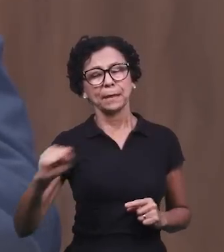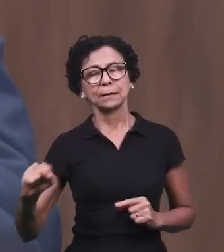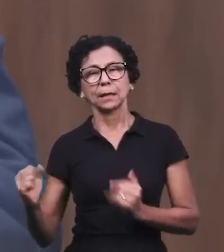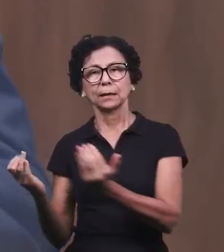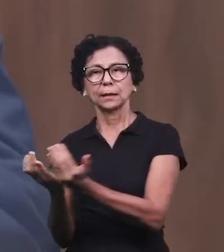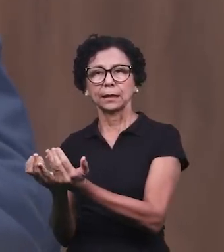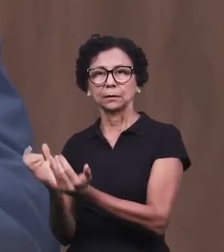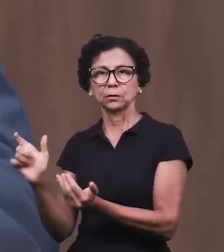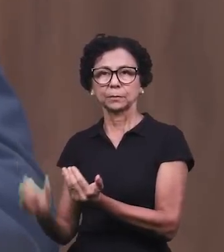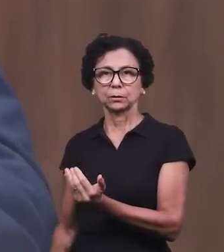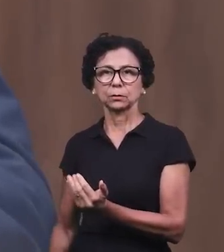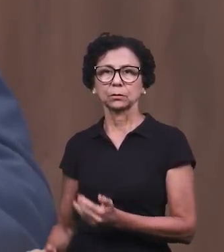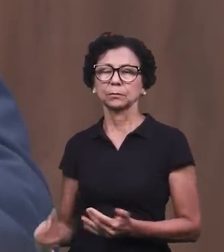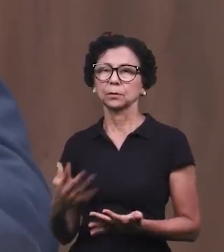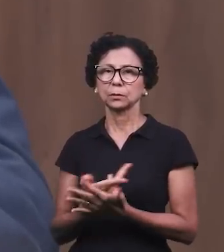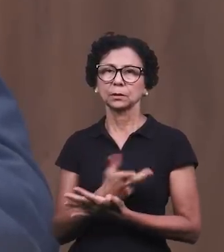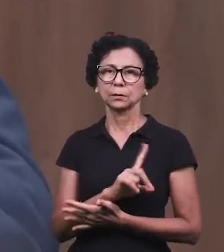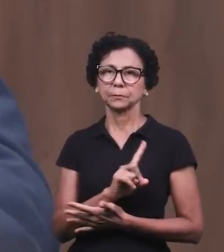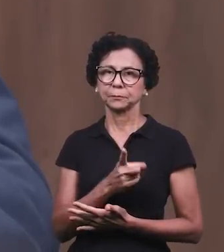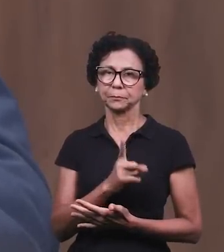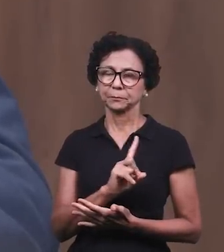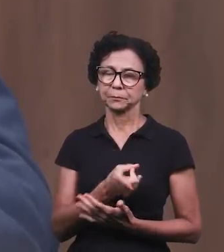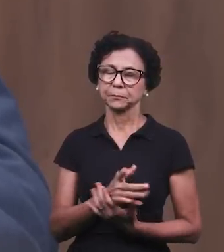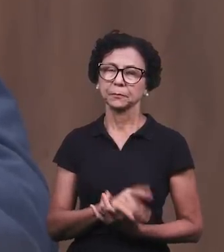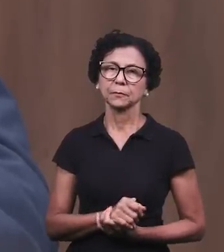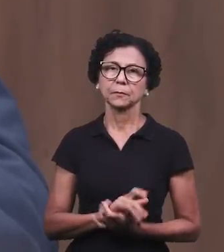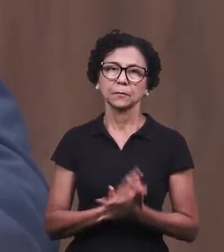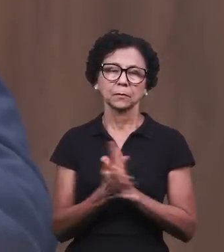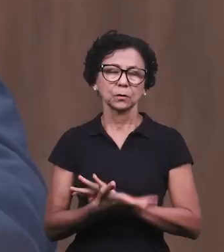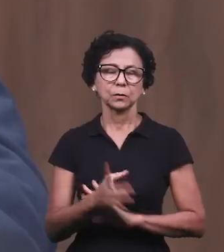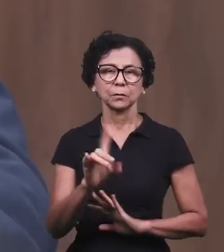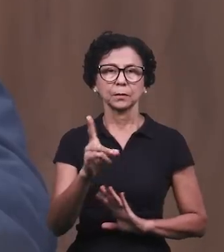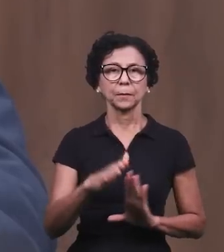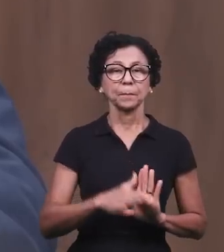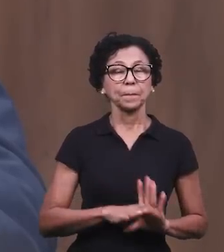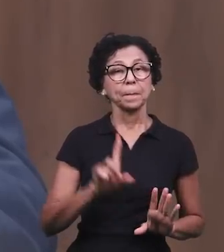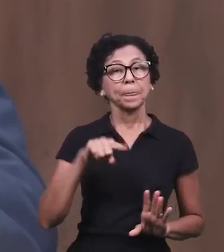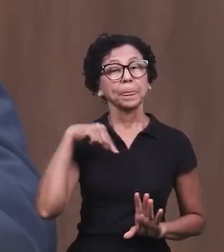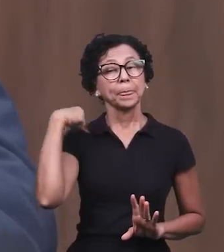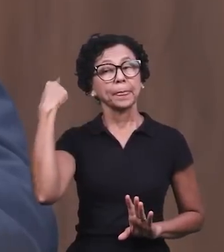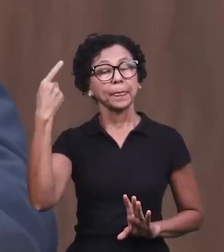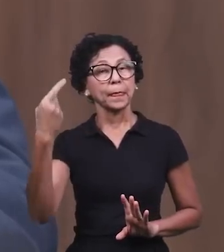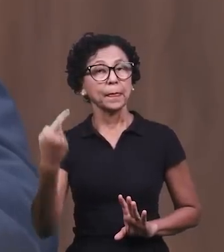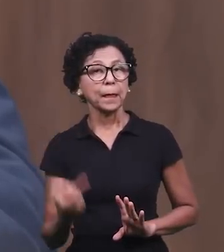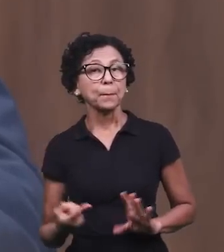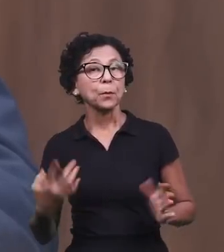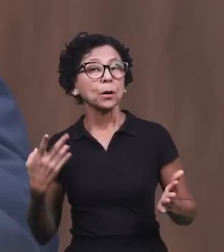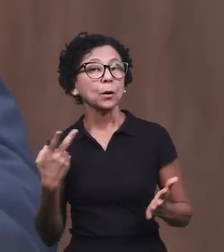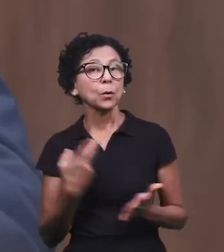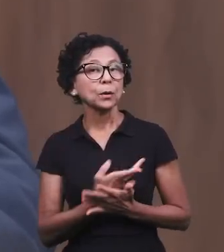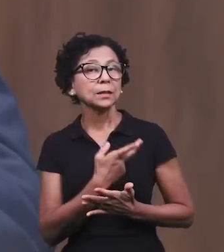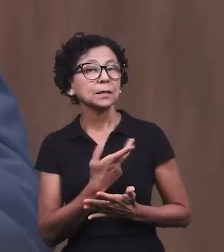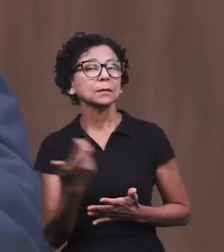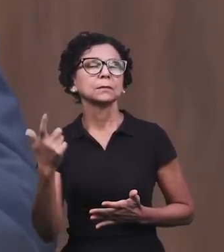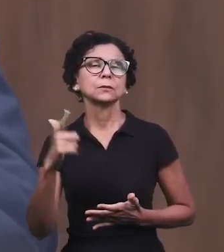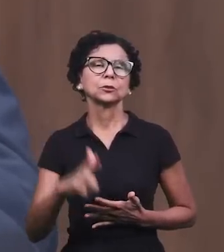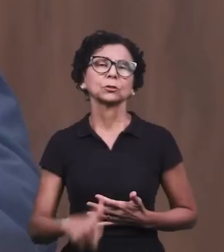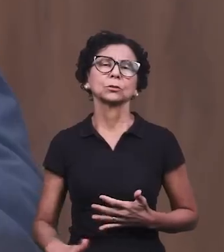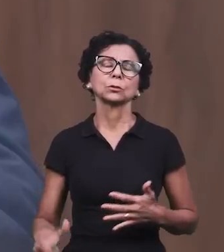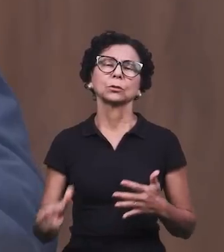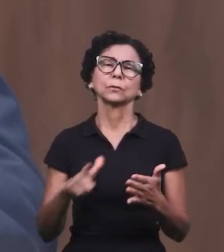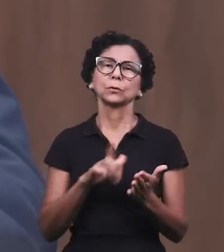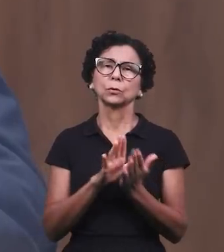eles perseveraram. A igreja de Éfeso. A igreja de Éfeso, aquela igreja que é responsável por isso aqui, porque é ela que deu o sangue, deu a vida, deu tudo para